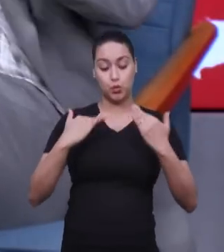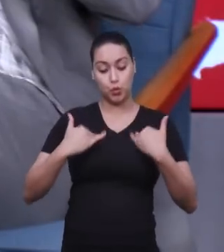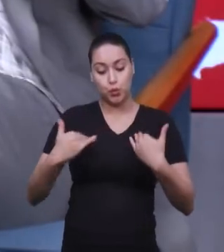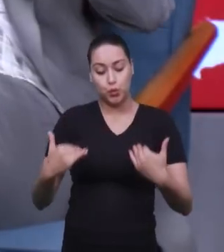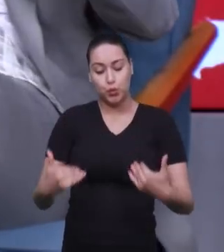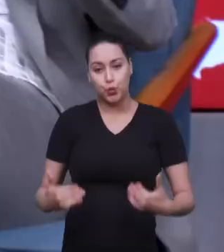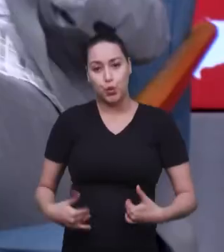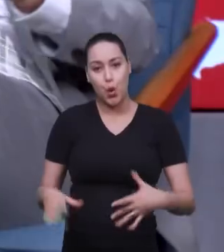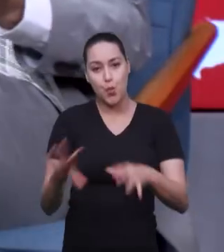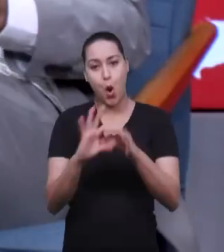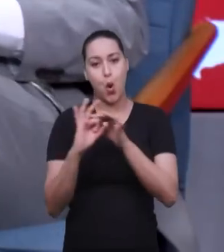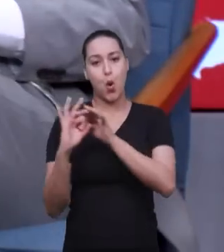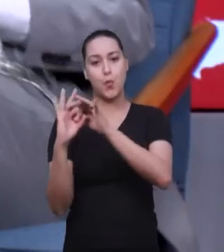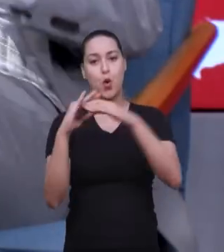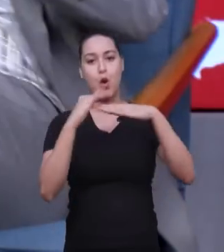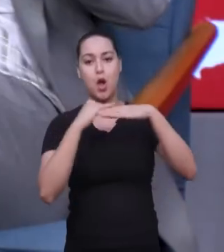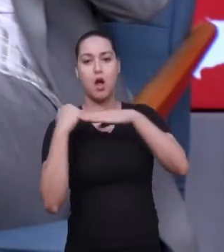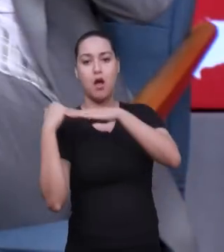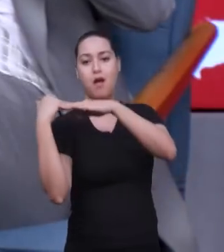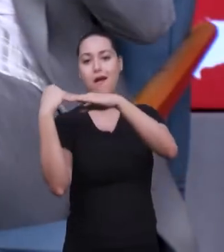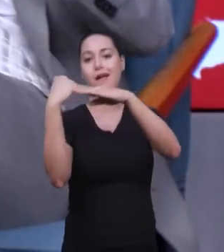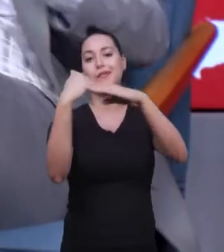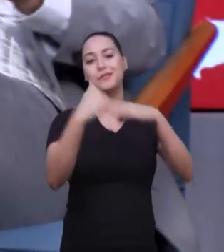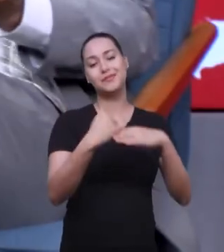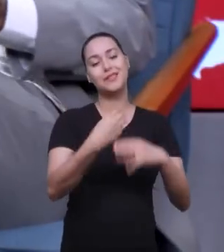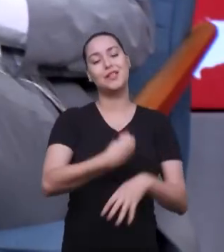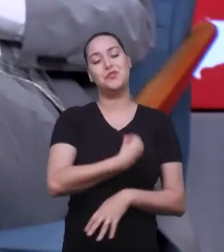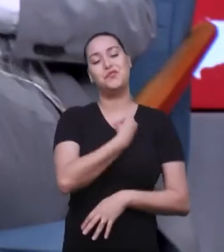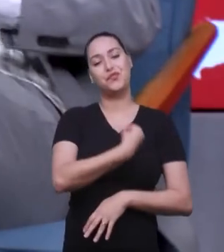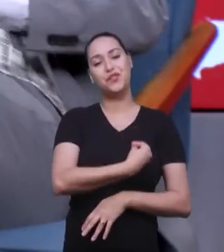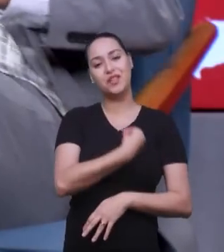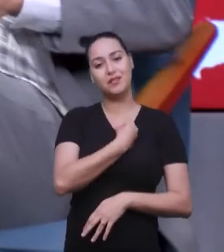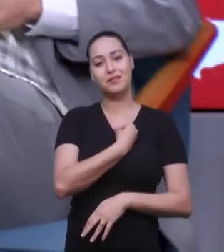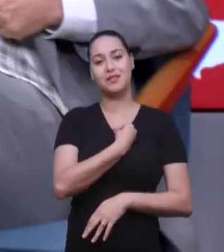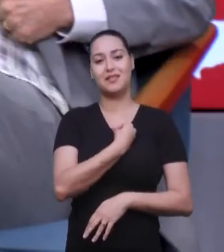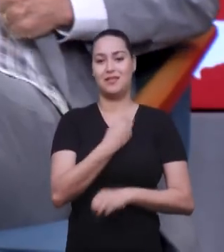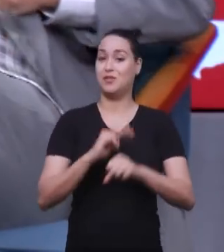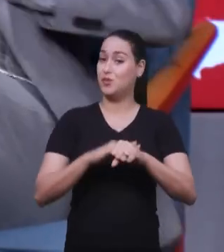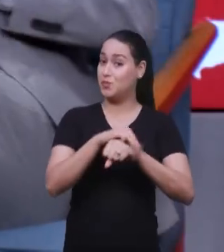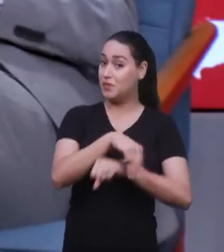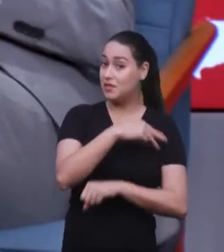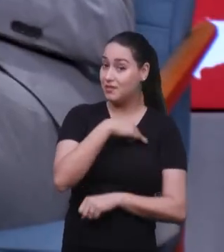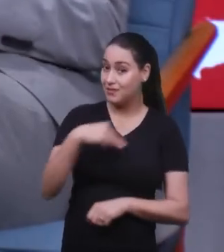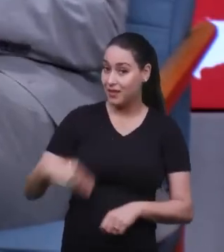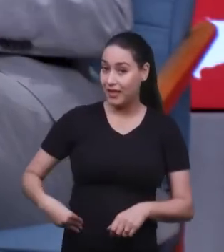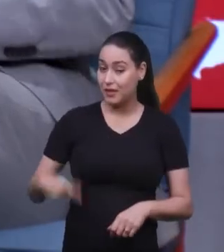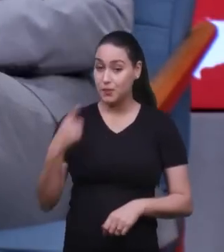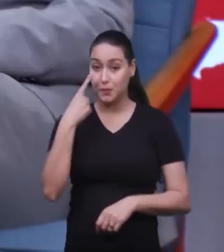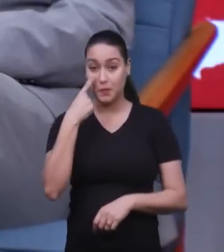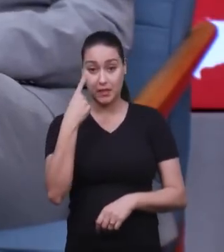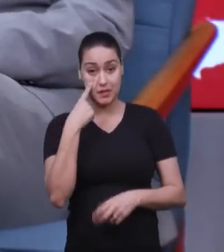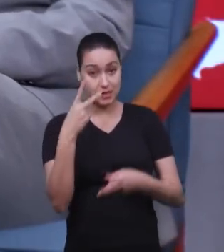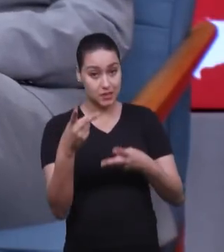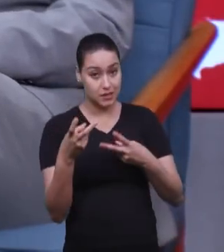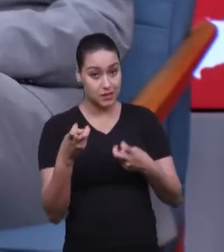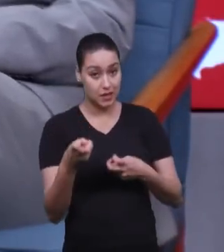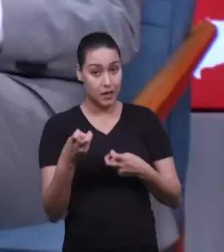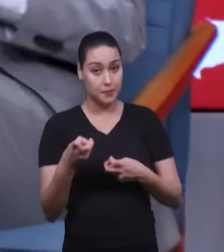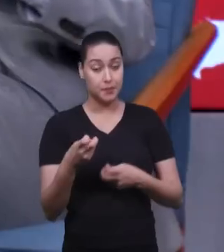Então, é no conjunto, é na vida, nos ministérios. Então, vejam, meus